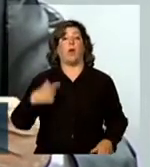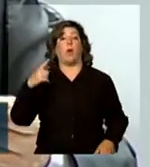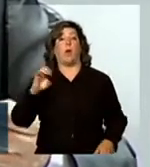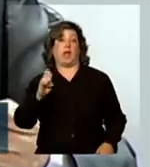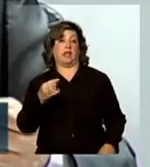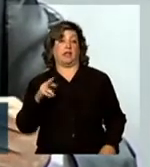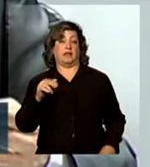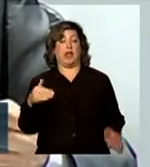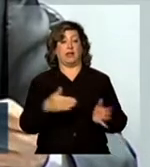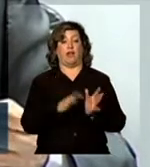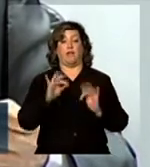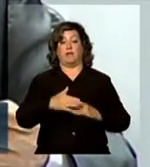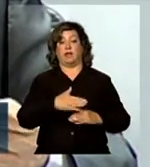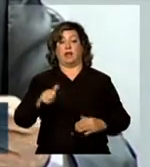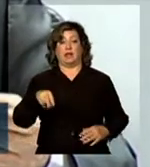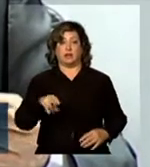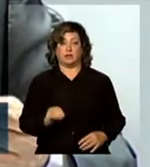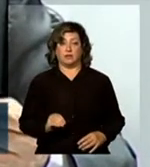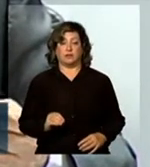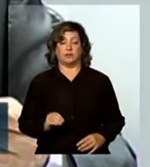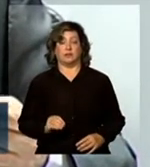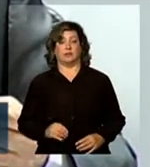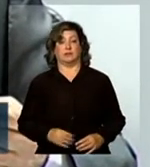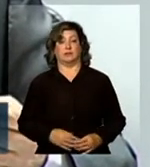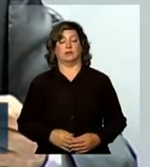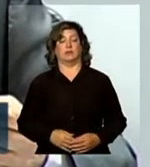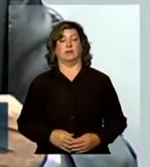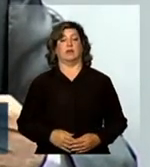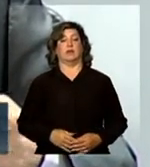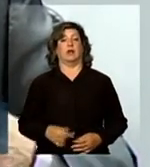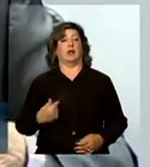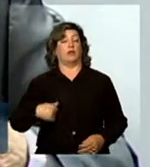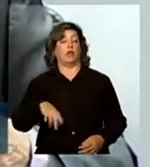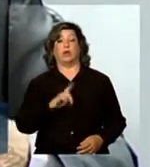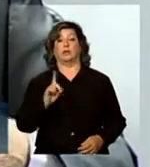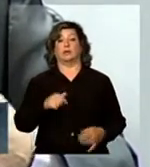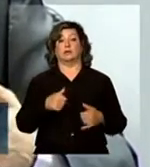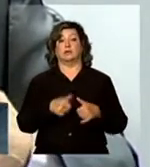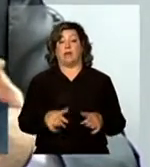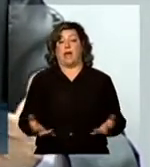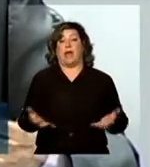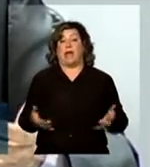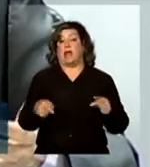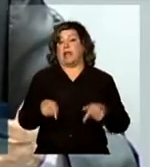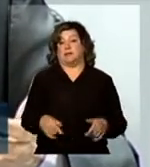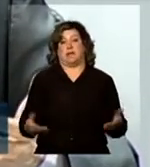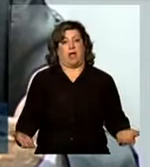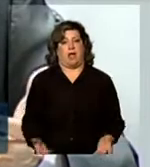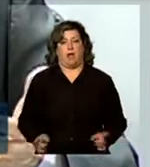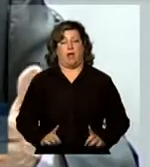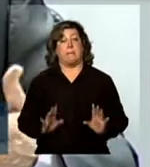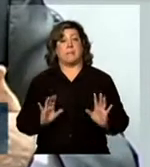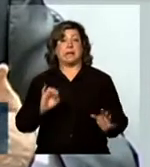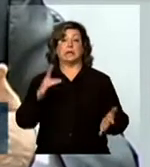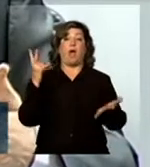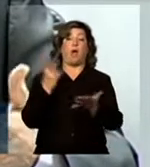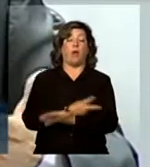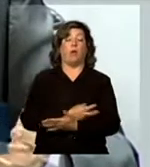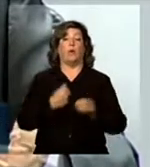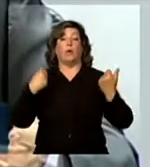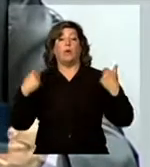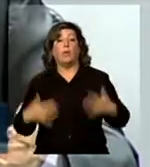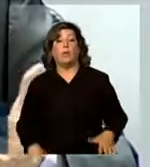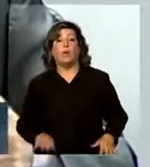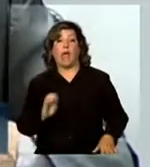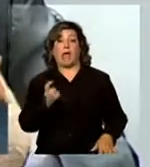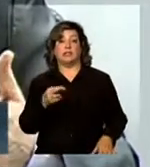até o final do ano, né? Não estamos trabalhando para isto nesse momento, mas, se ocorrer alguma receita